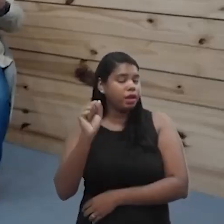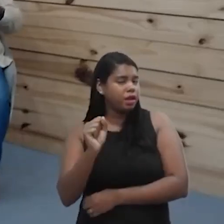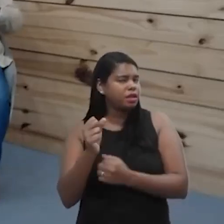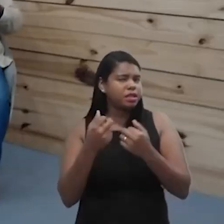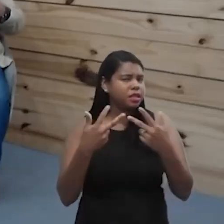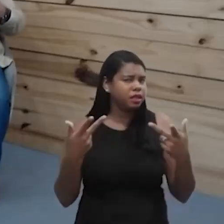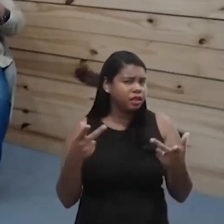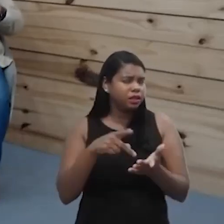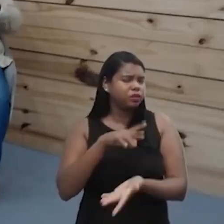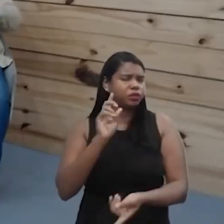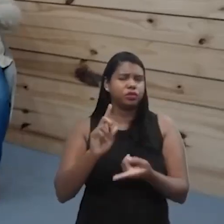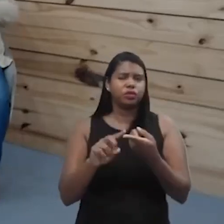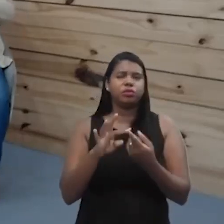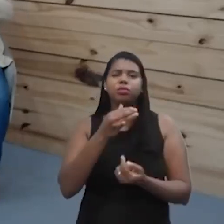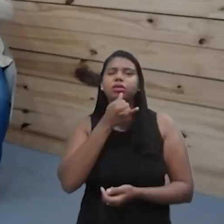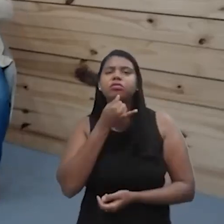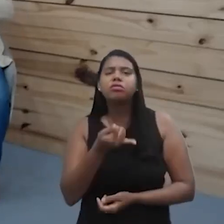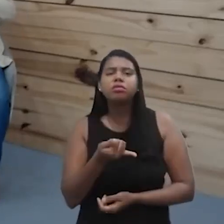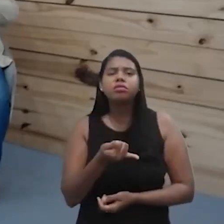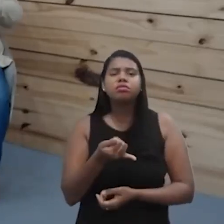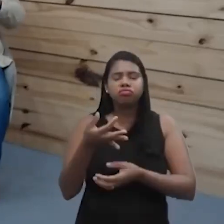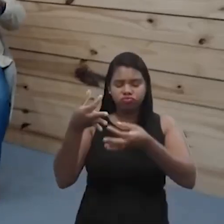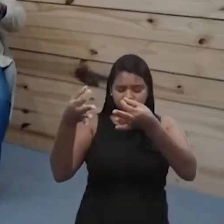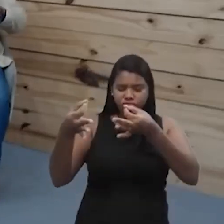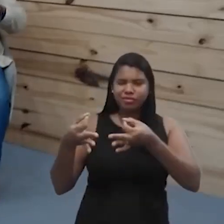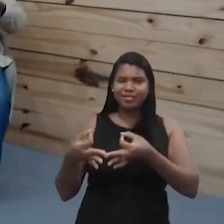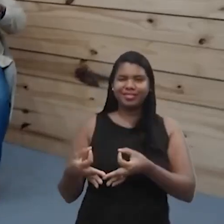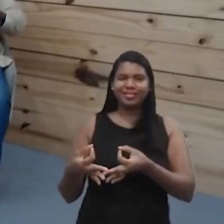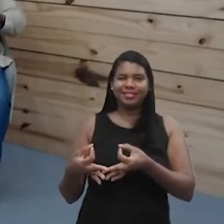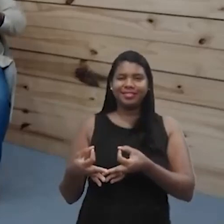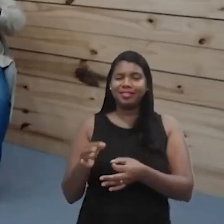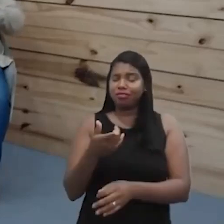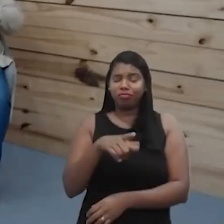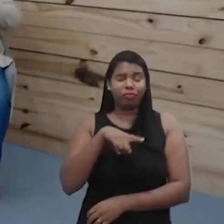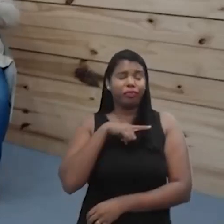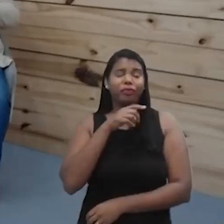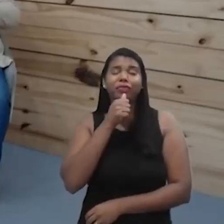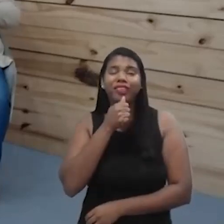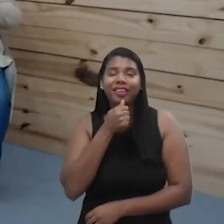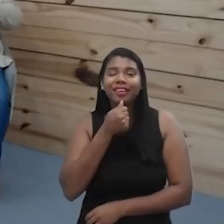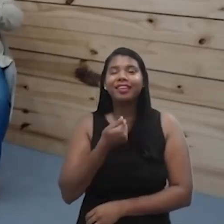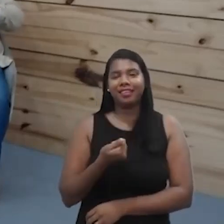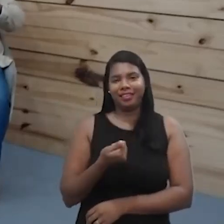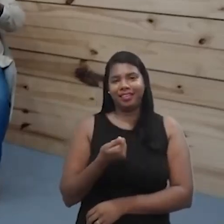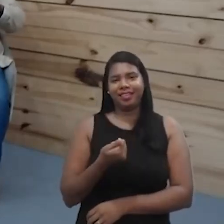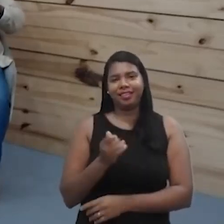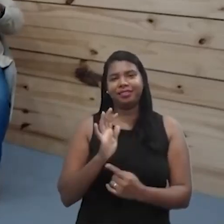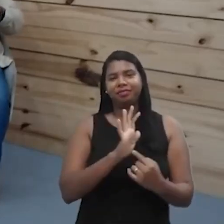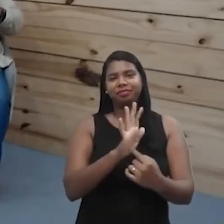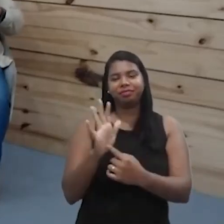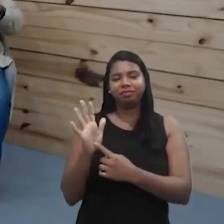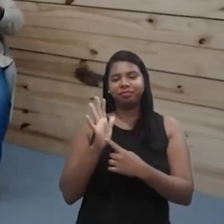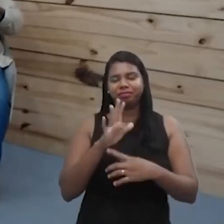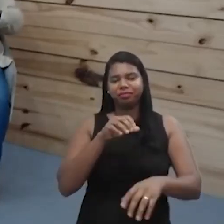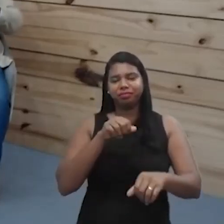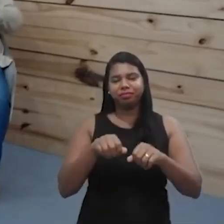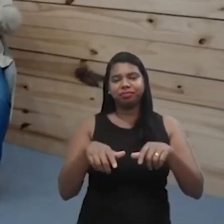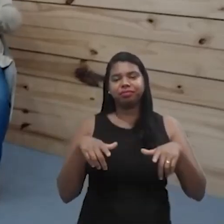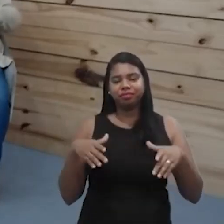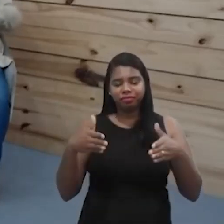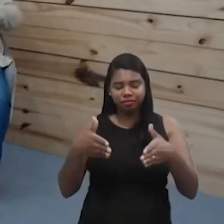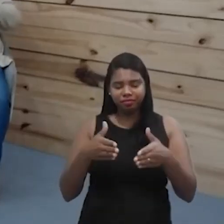entre outros aspectos, que isso com certeza a gente não tem ainda na academia uma formação